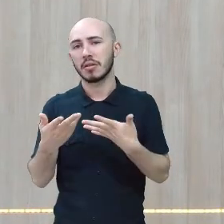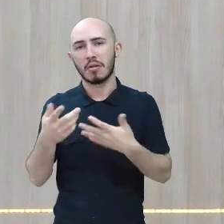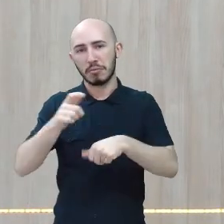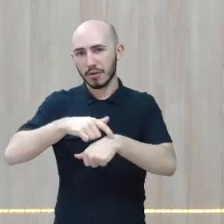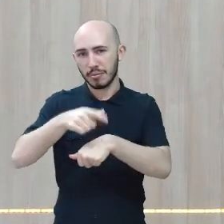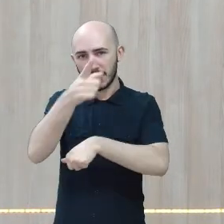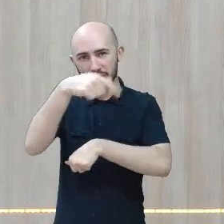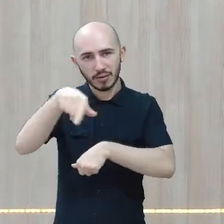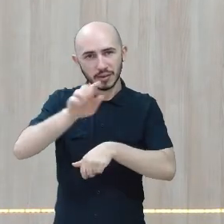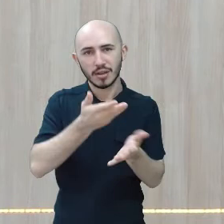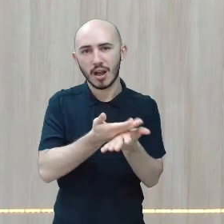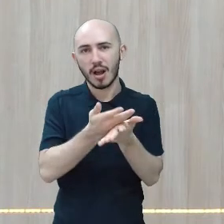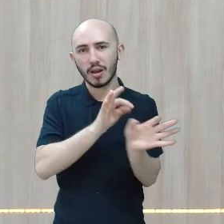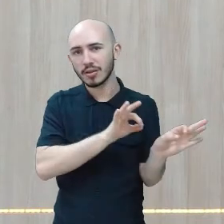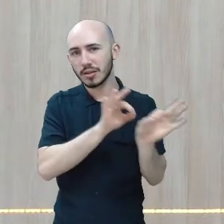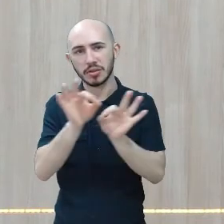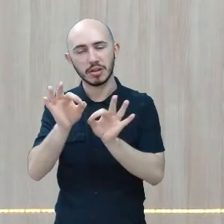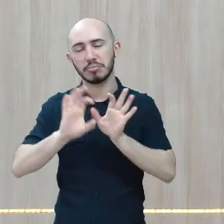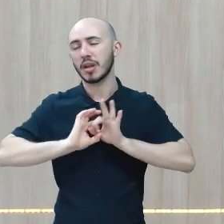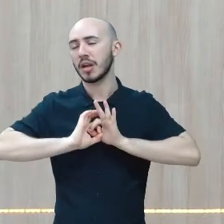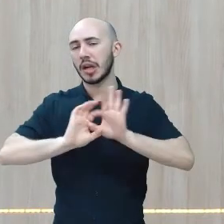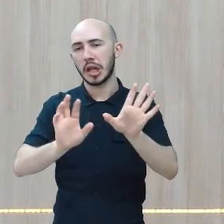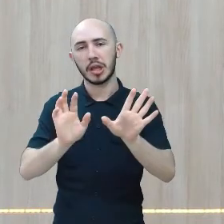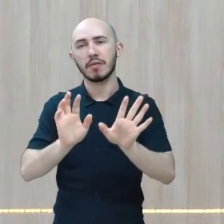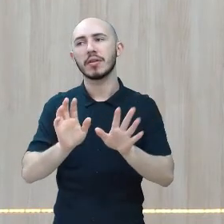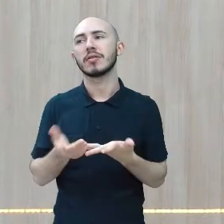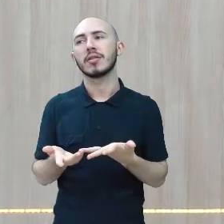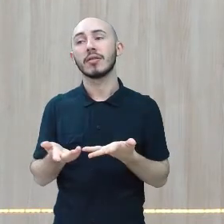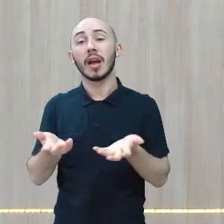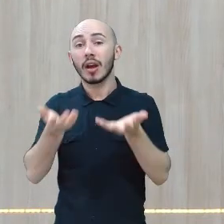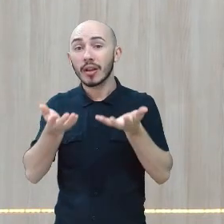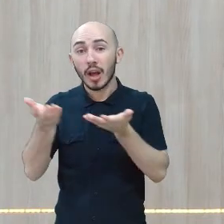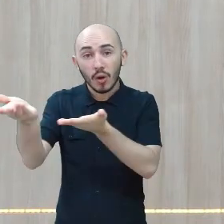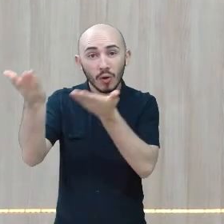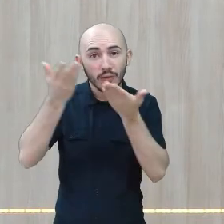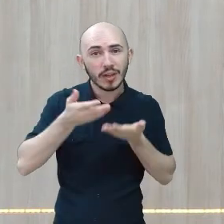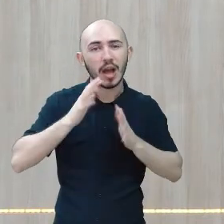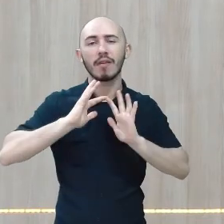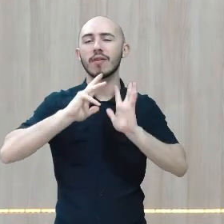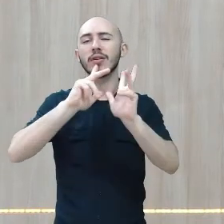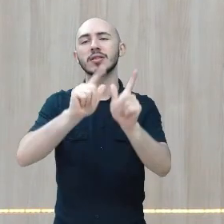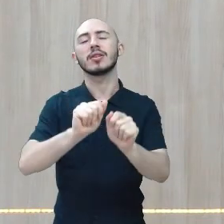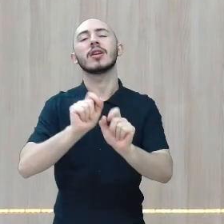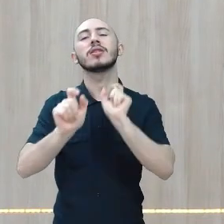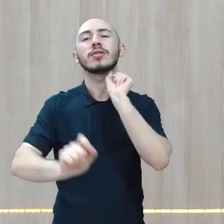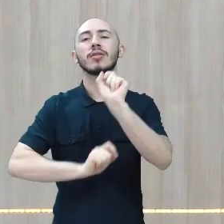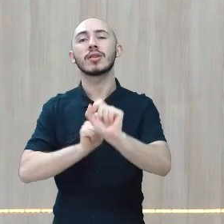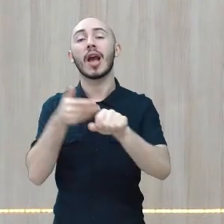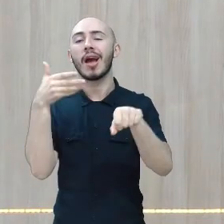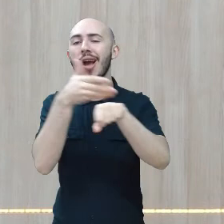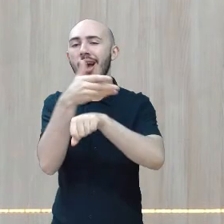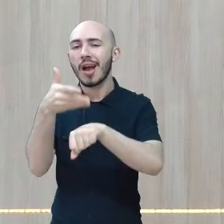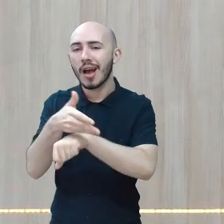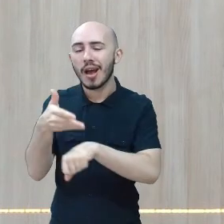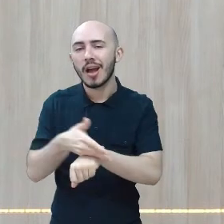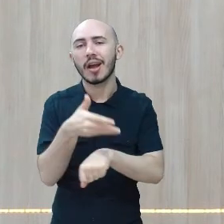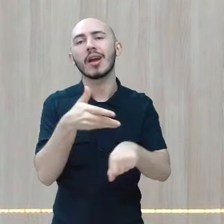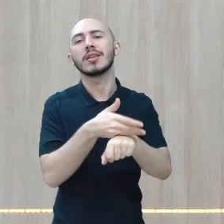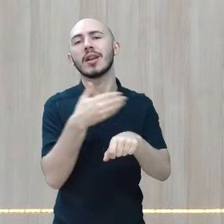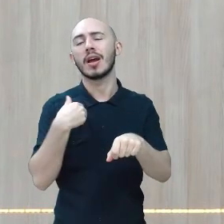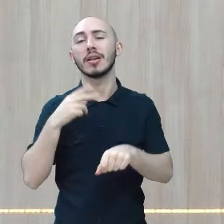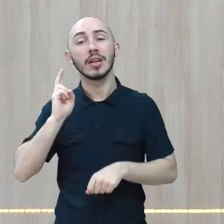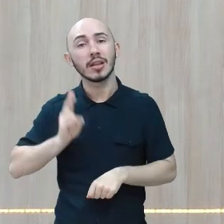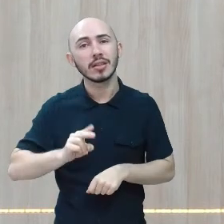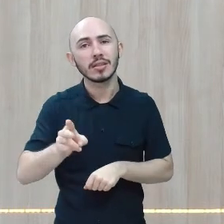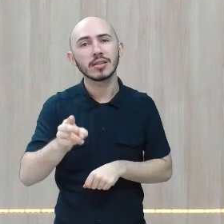vocês estarão assistindo essa aula, gostaria de convidar vocês a estarem entrando em contato, não é, o tempo todo